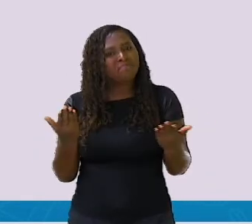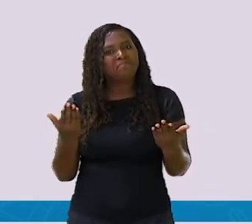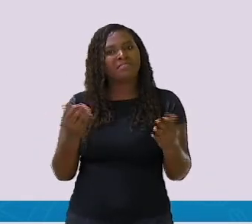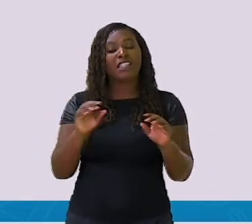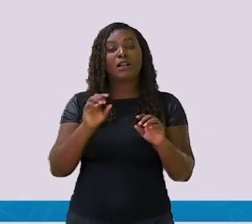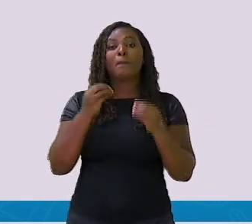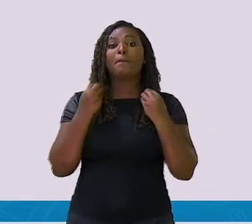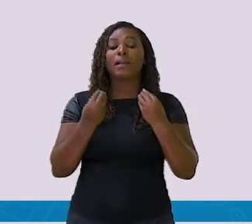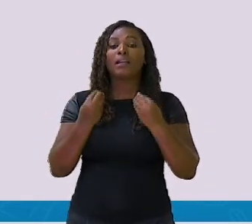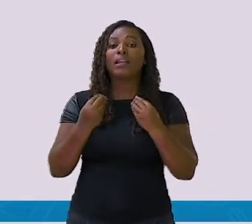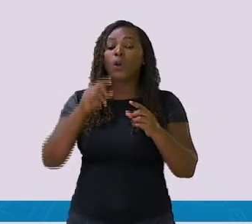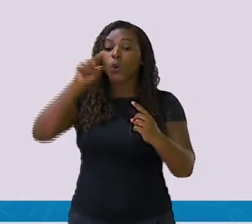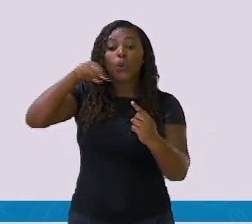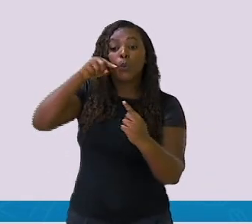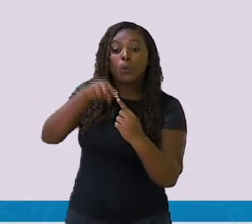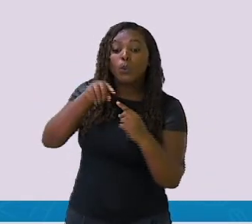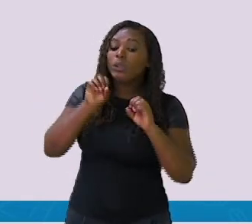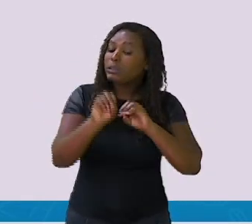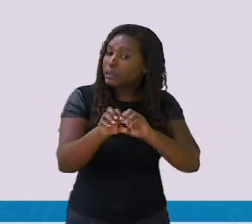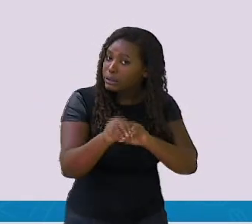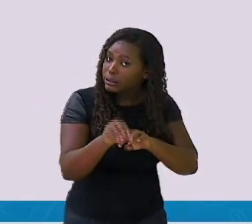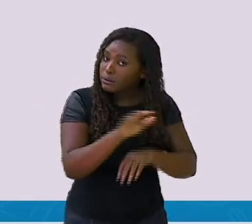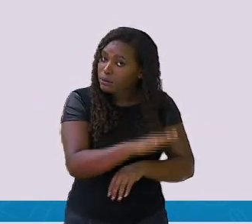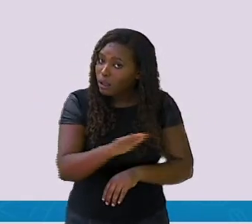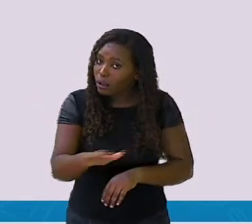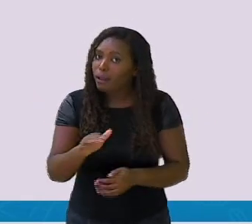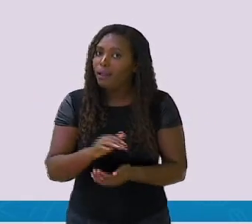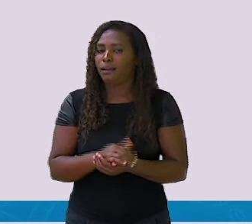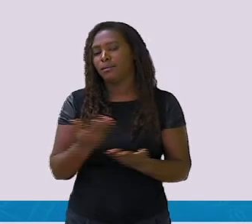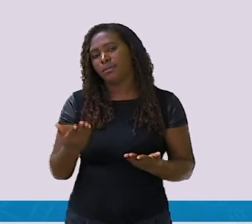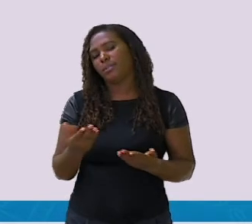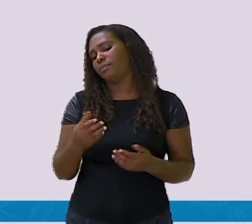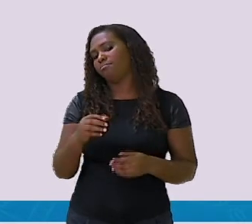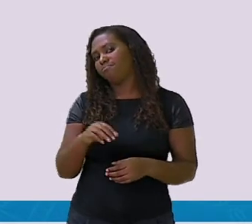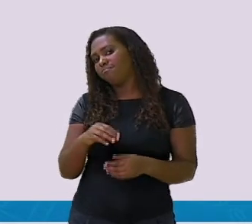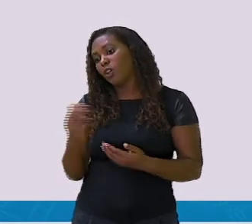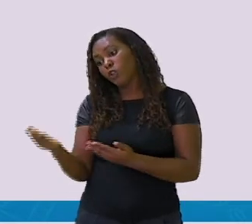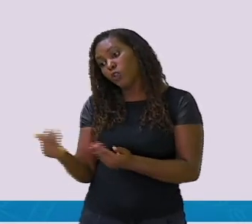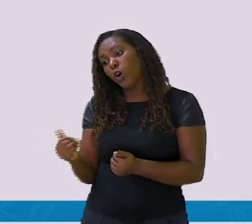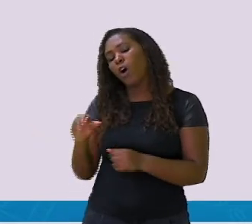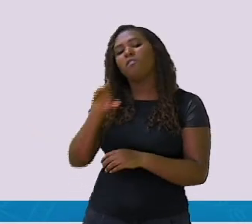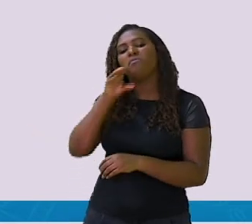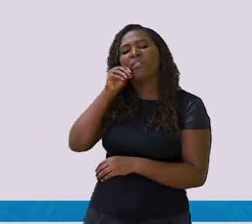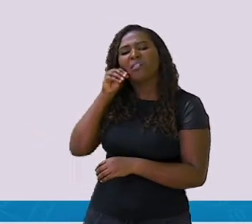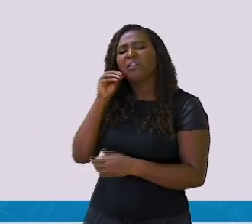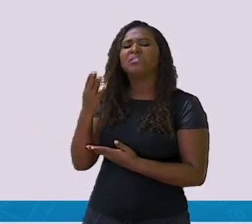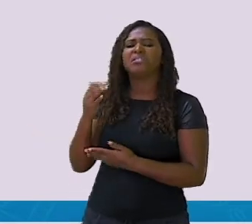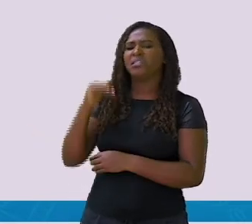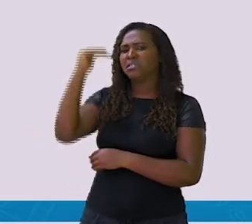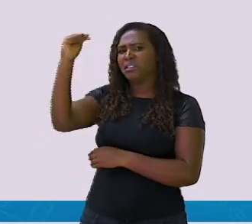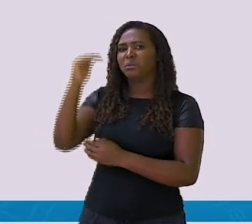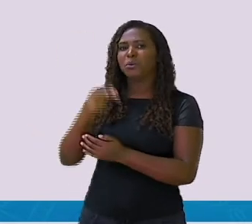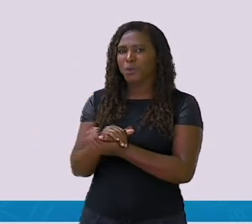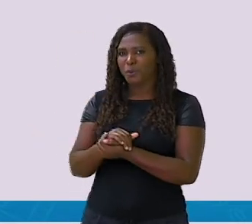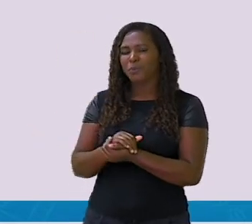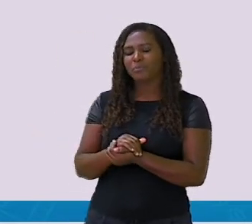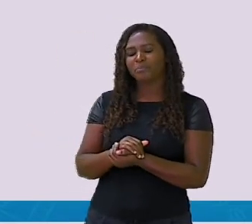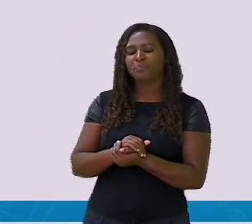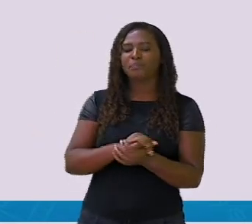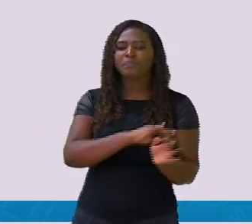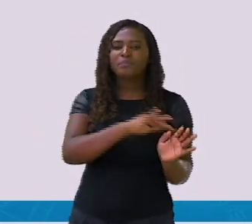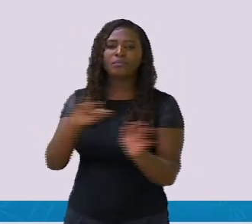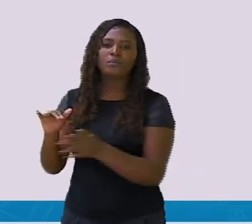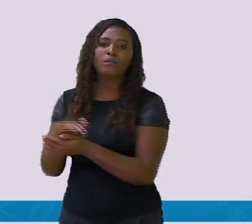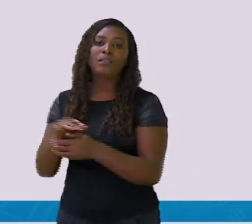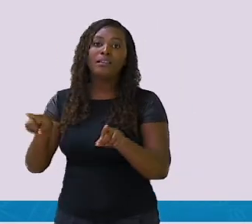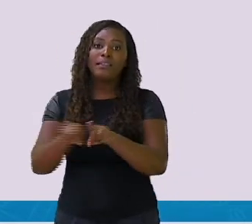né? Despertar a curiosidade, estimular a reflexão e o debate, promover